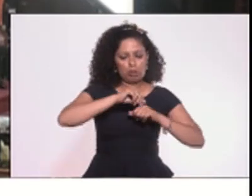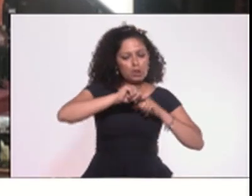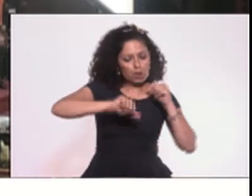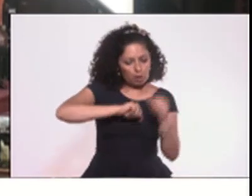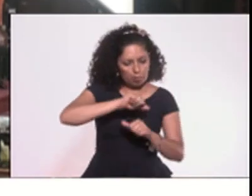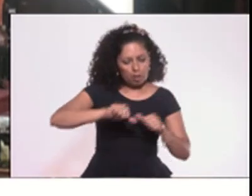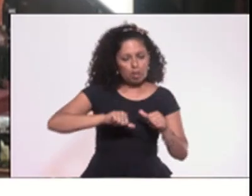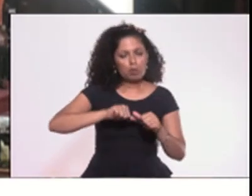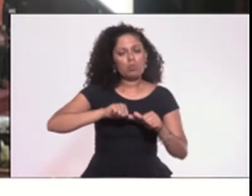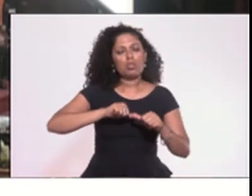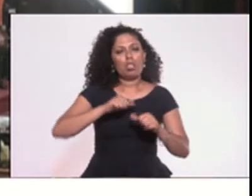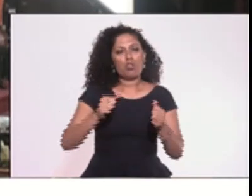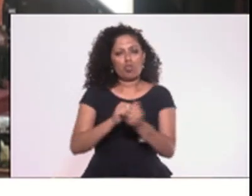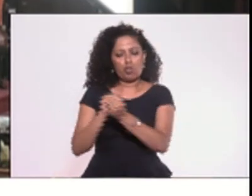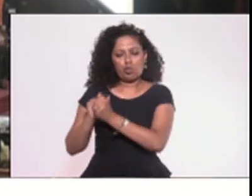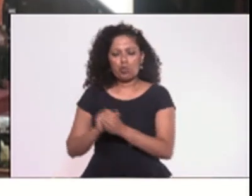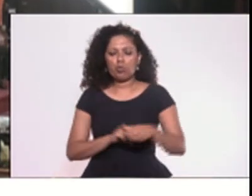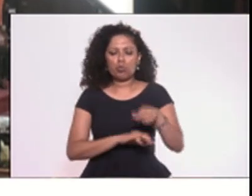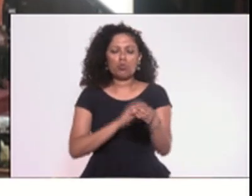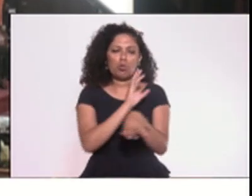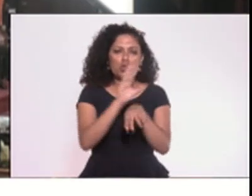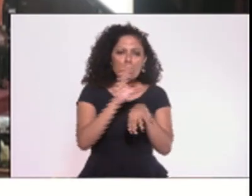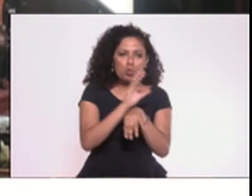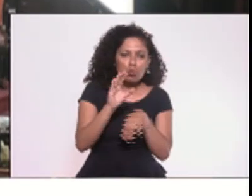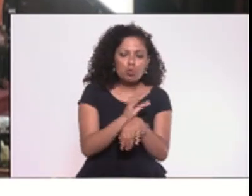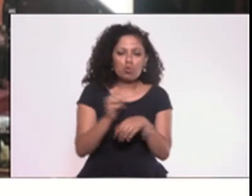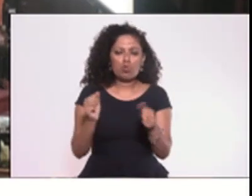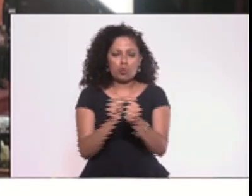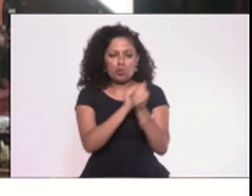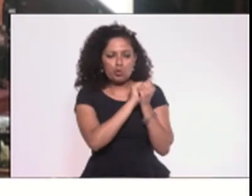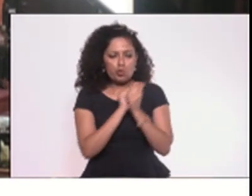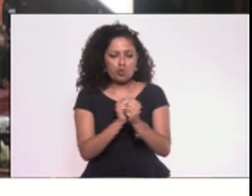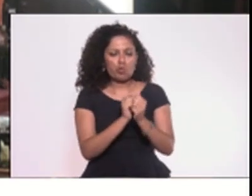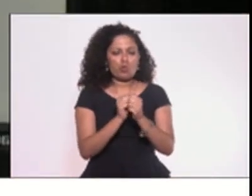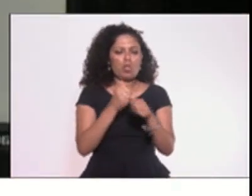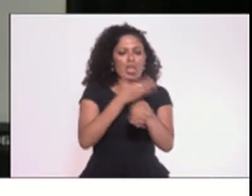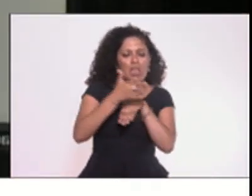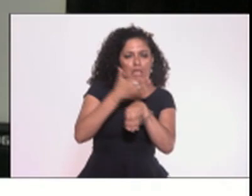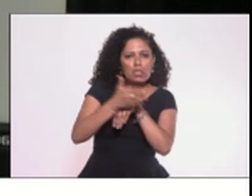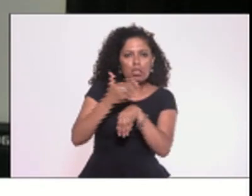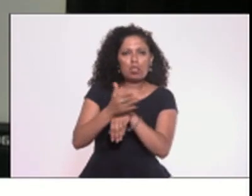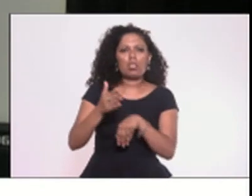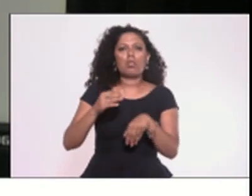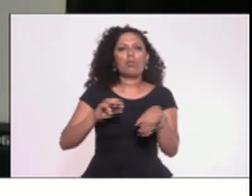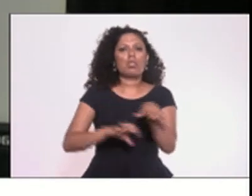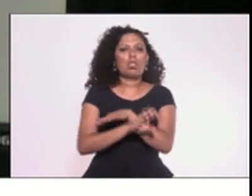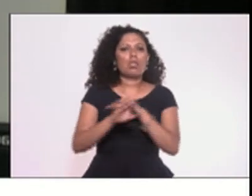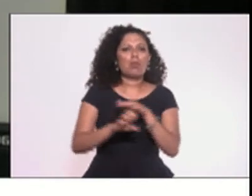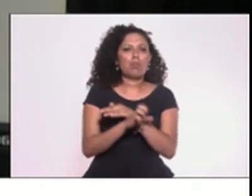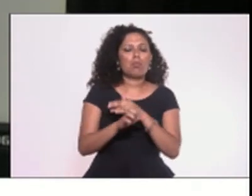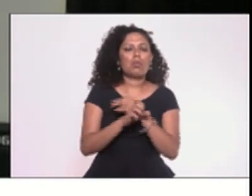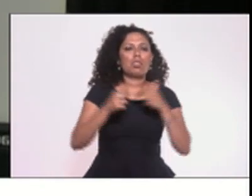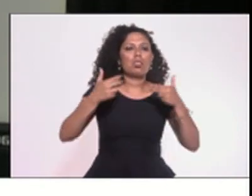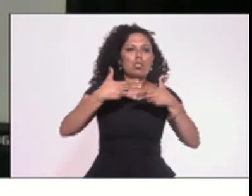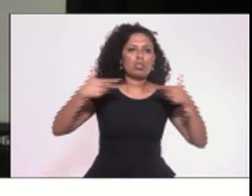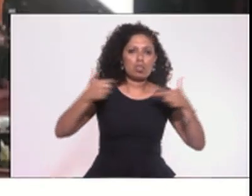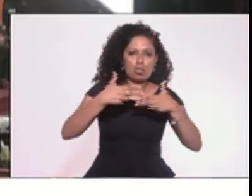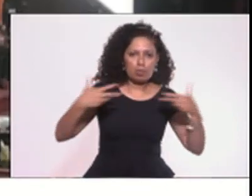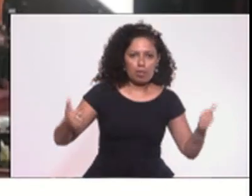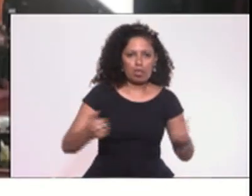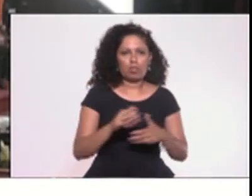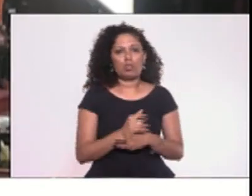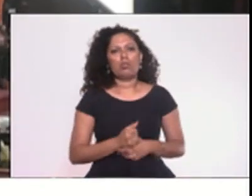SEBRAE, cursos, consultorias, eventos, encontros de negócio. Então, são cases reais e da nossa cidade maravilhosa,